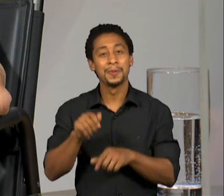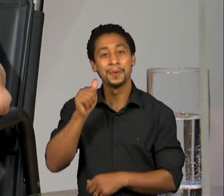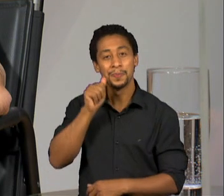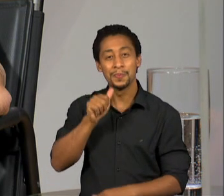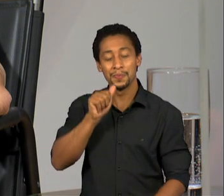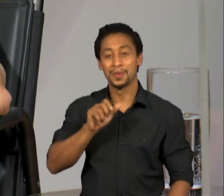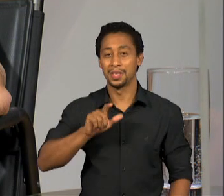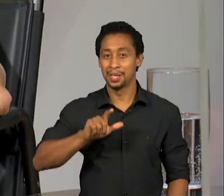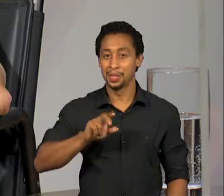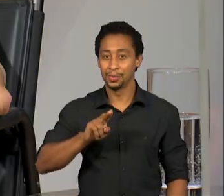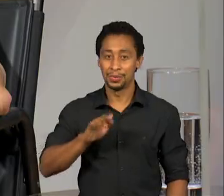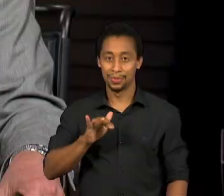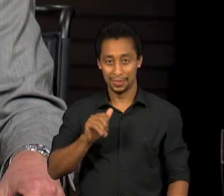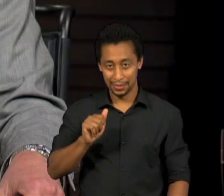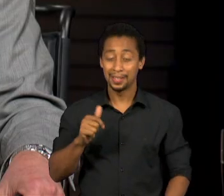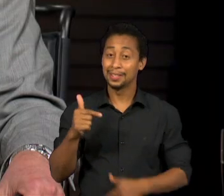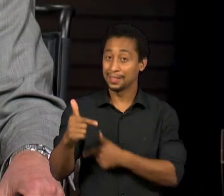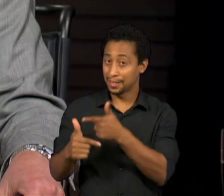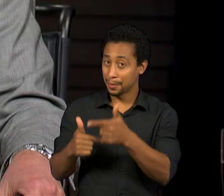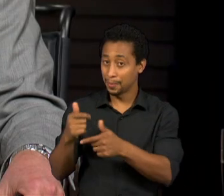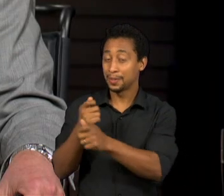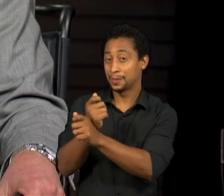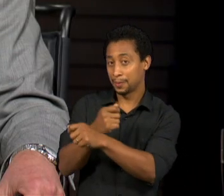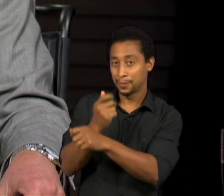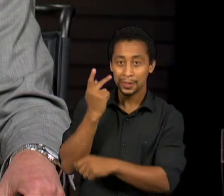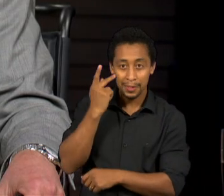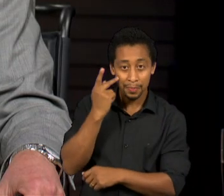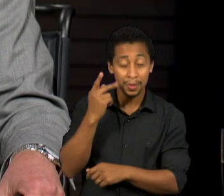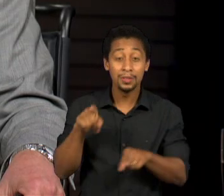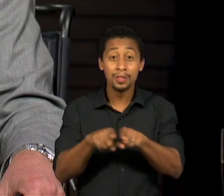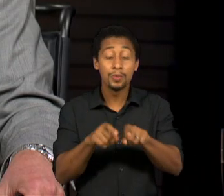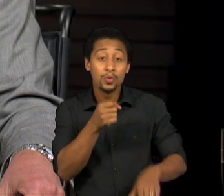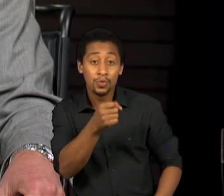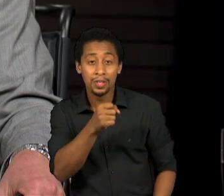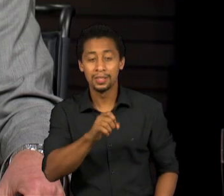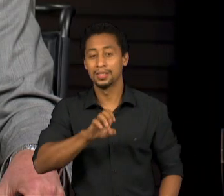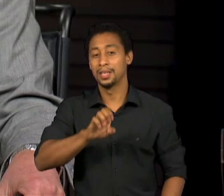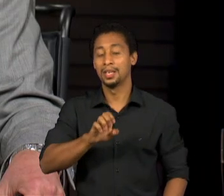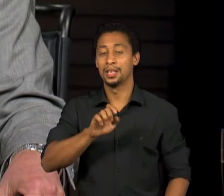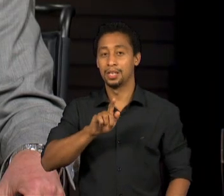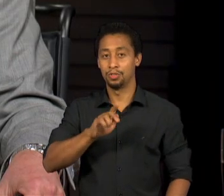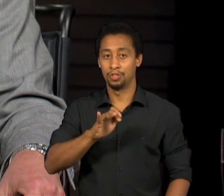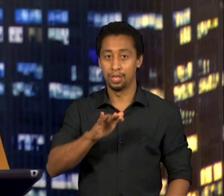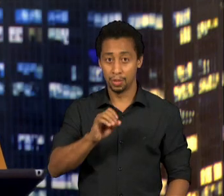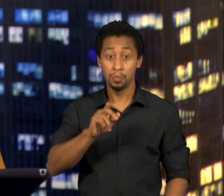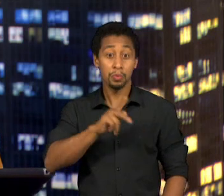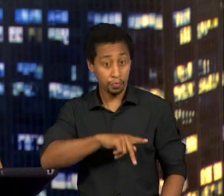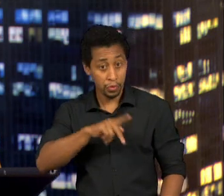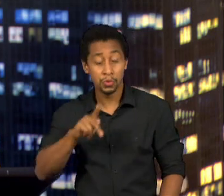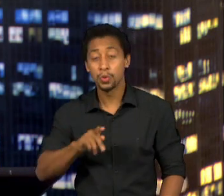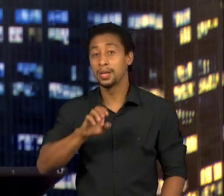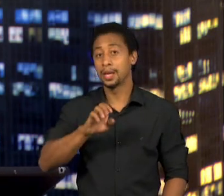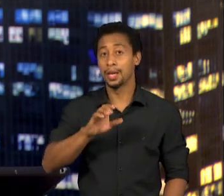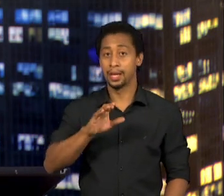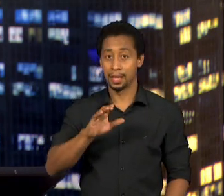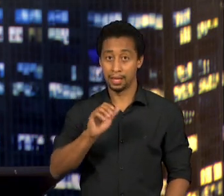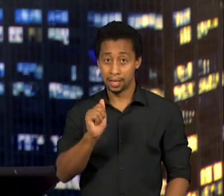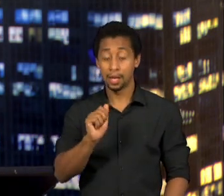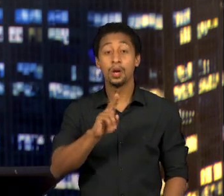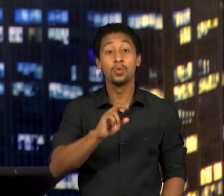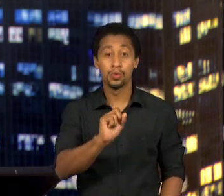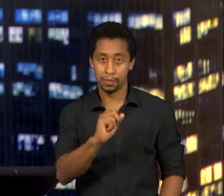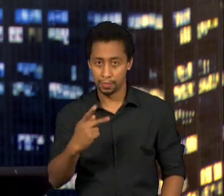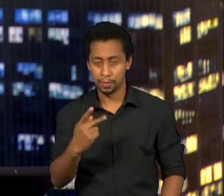Paulo, Lúcia Santaella, e o jornalista Eugênio Budi, professor titular da ECA USP. Vamos retomar a conversa aqui e voltar a falar